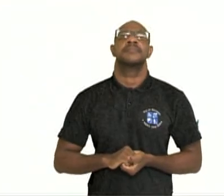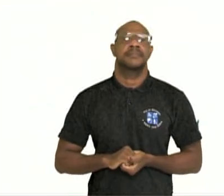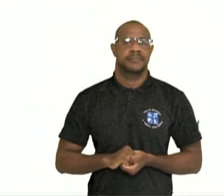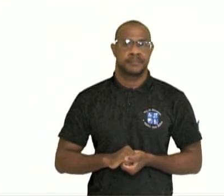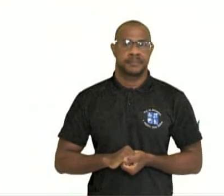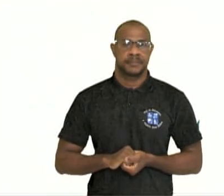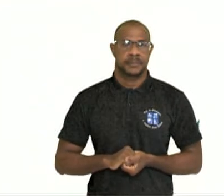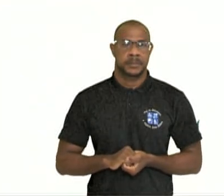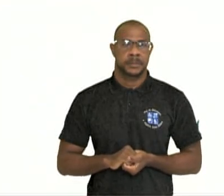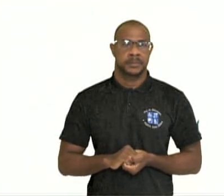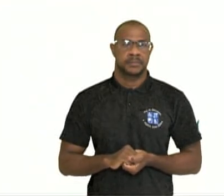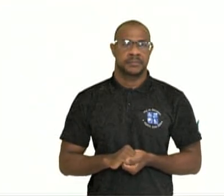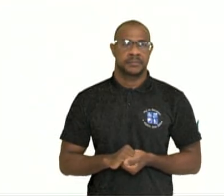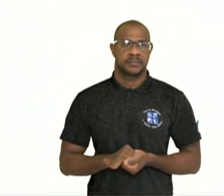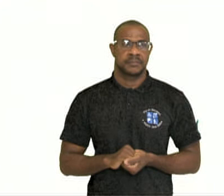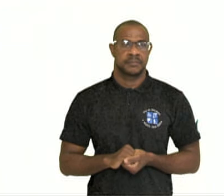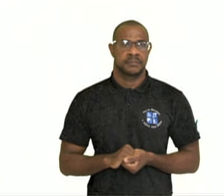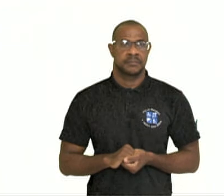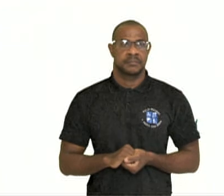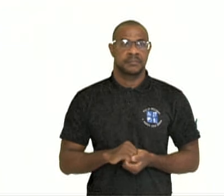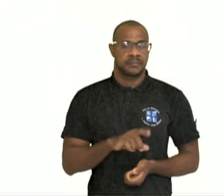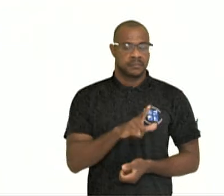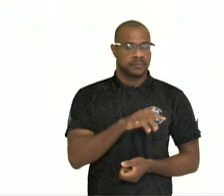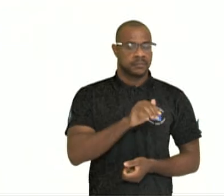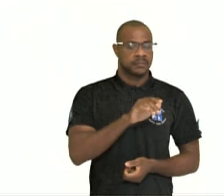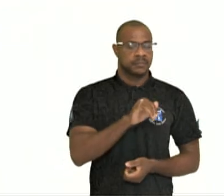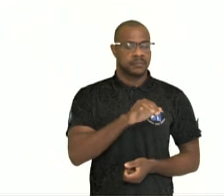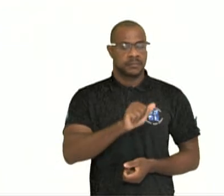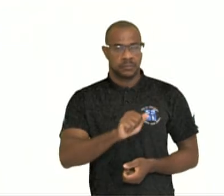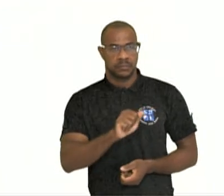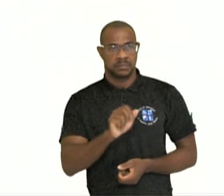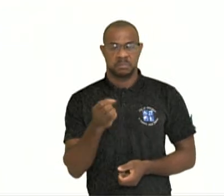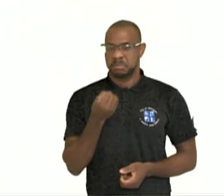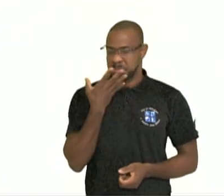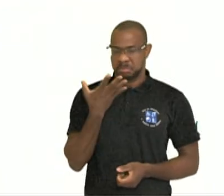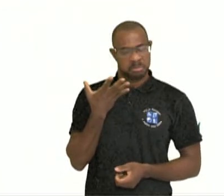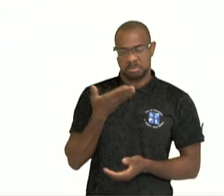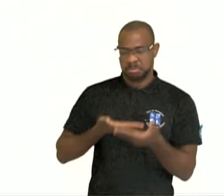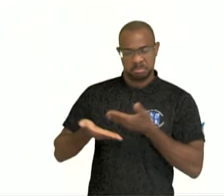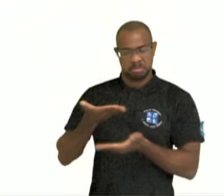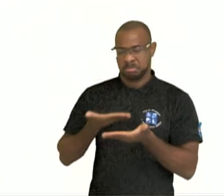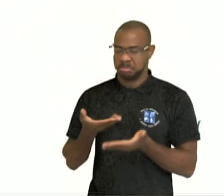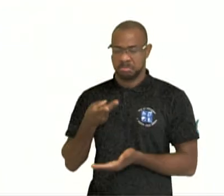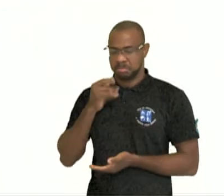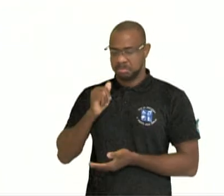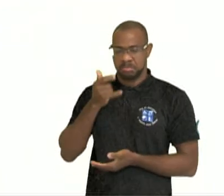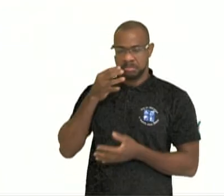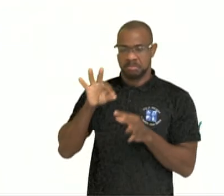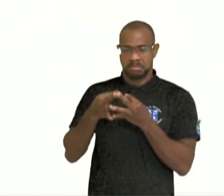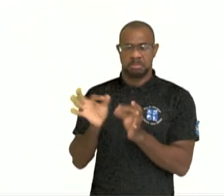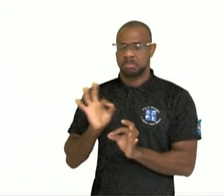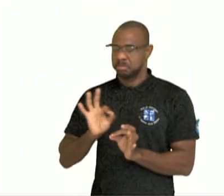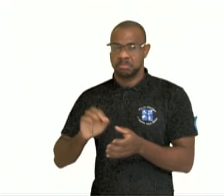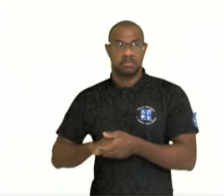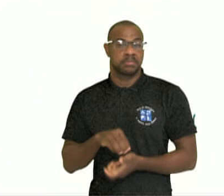familia. Lúcia não se dá muito bem com seus pais, enquanto Maria se dá muito bem com a sua